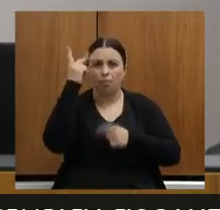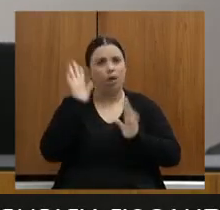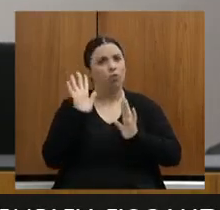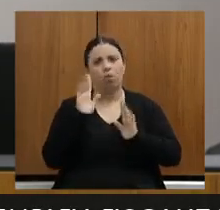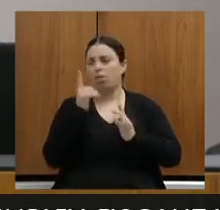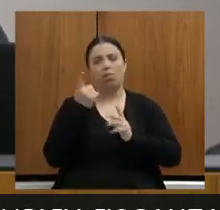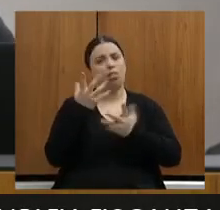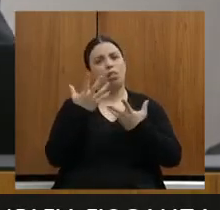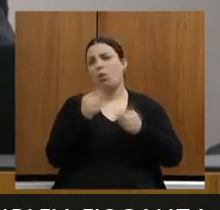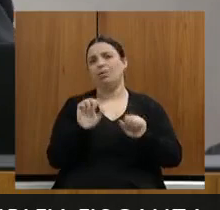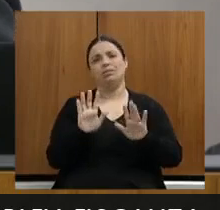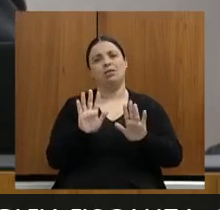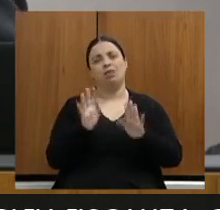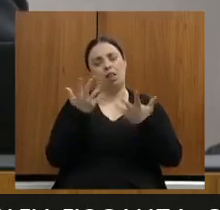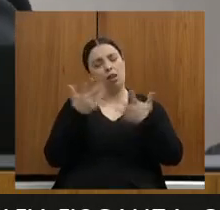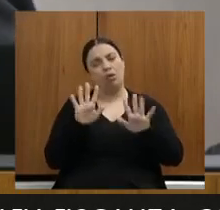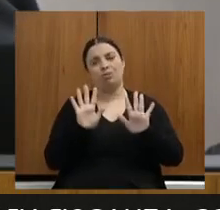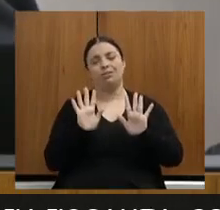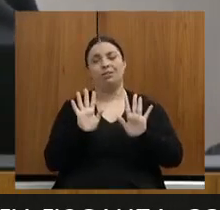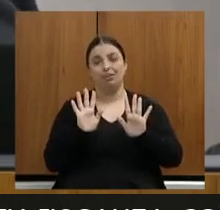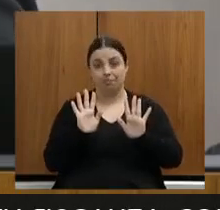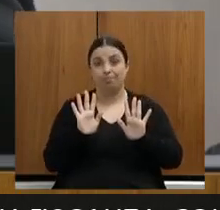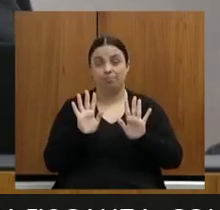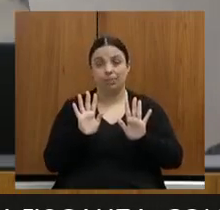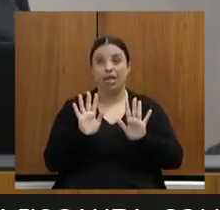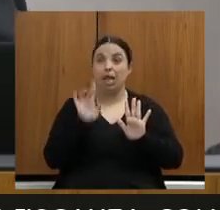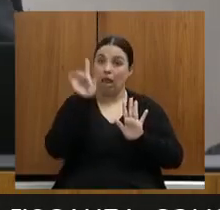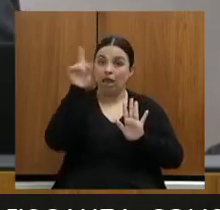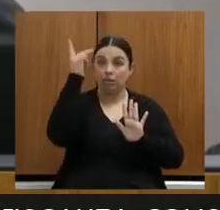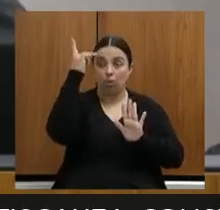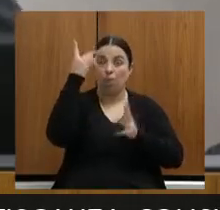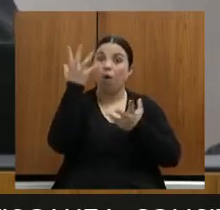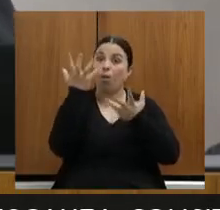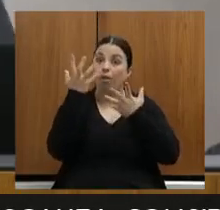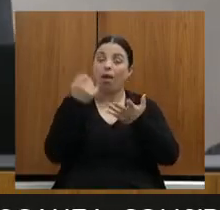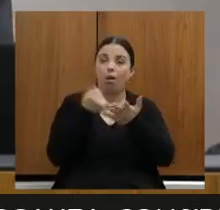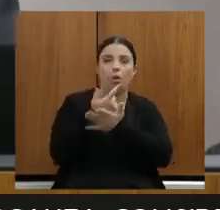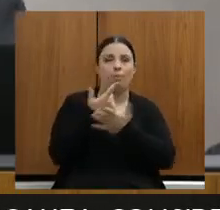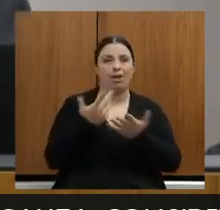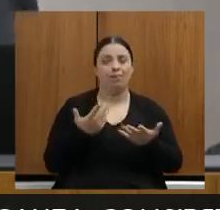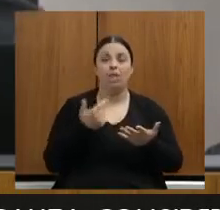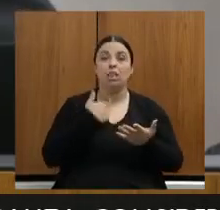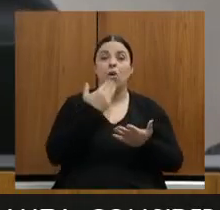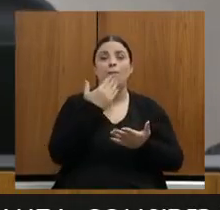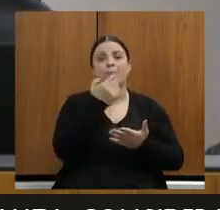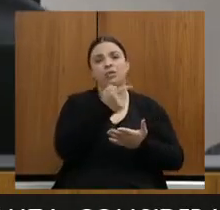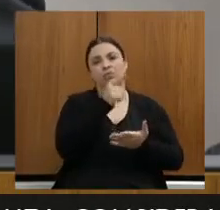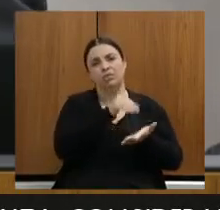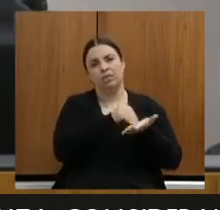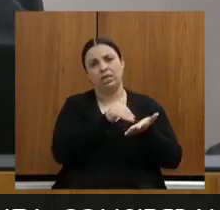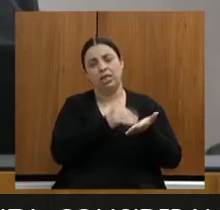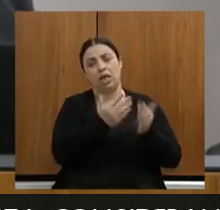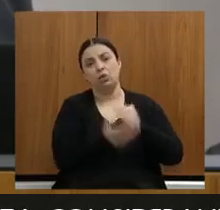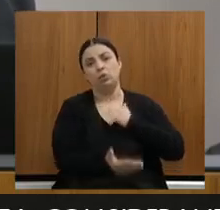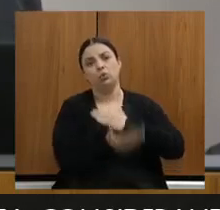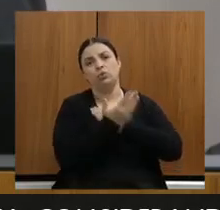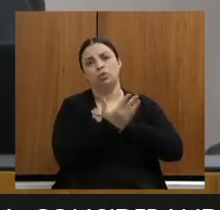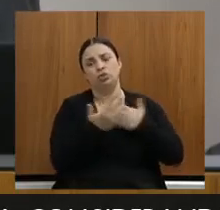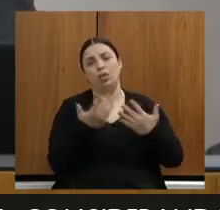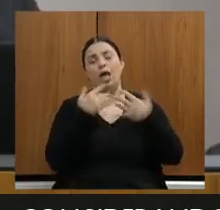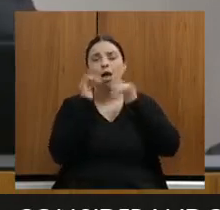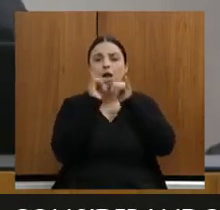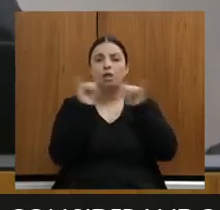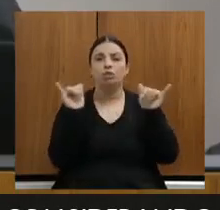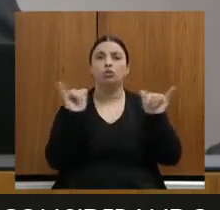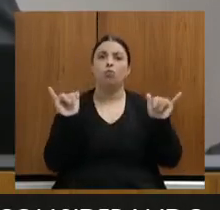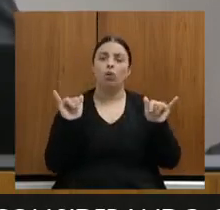demanda no pão Paulista tão mazonos e eu peço eu peço a senhora secretária que nos ajude que nos ajude